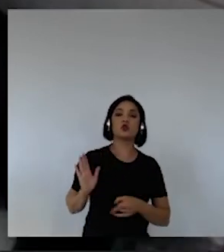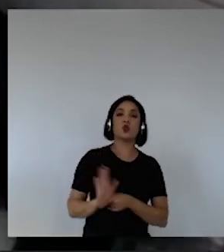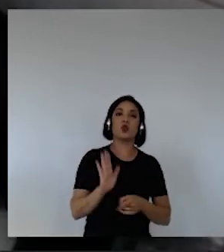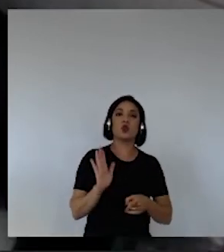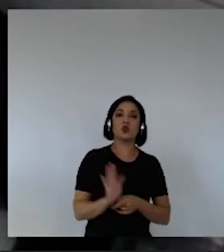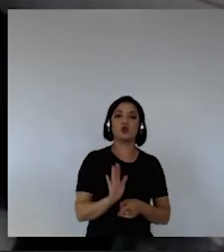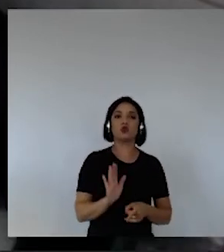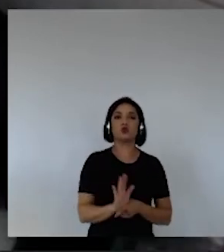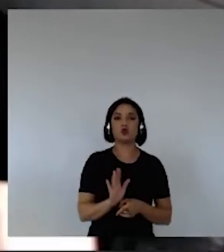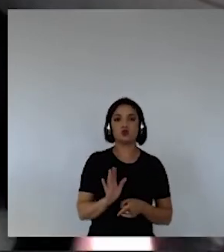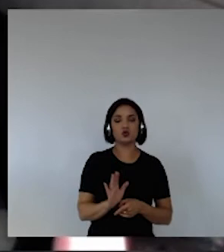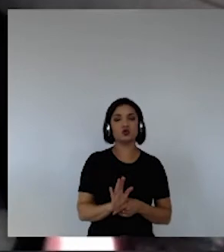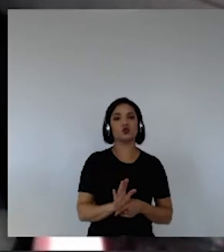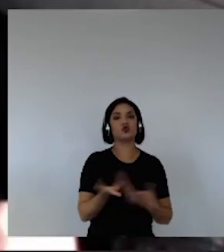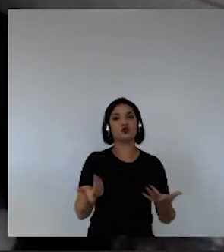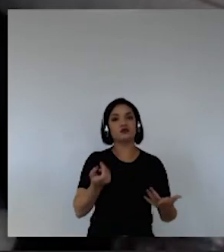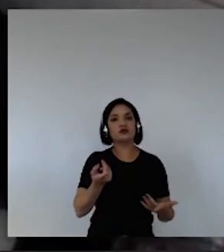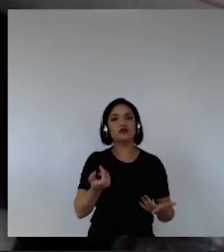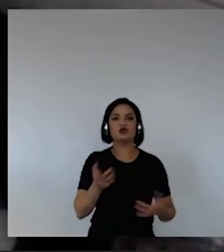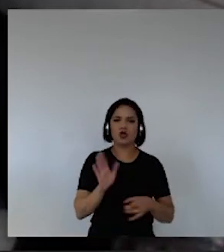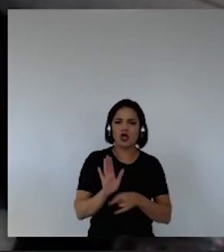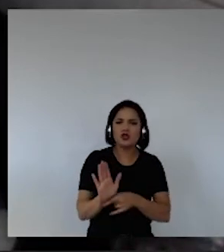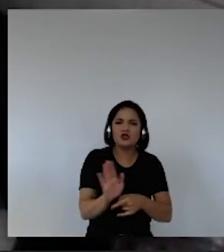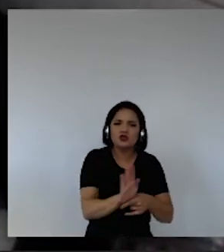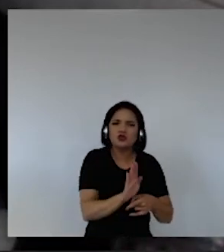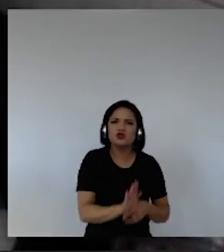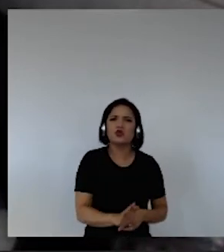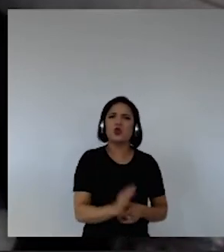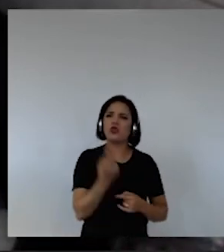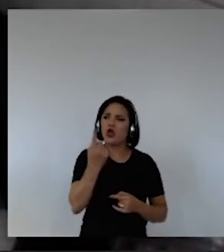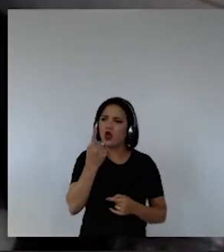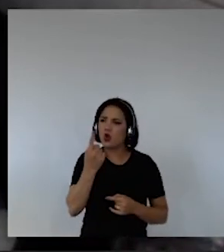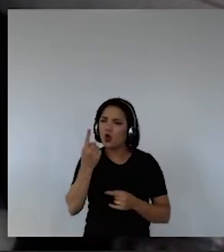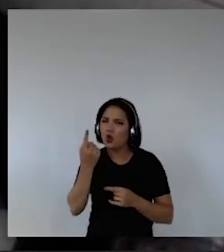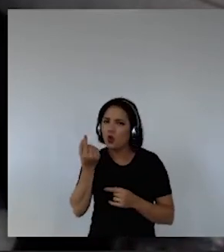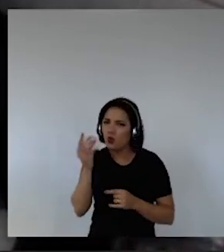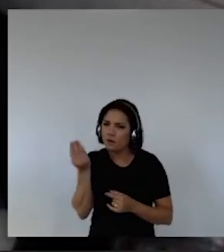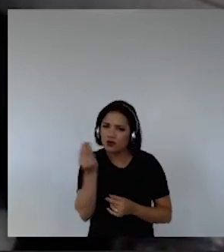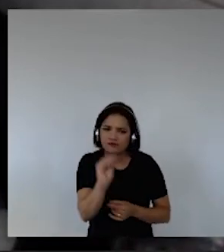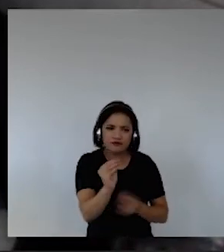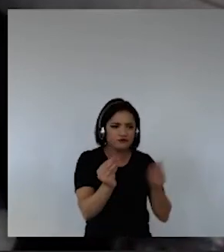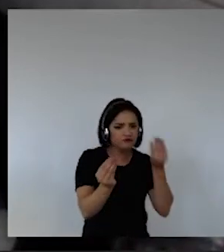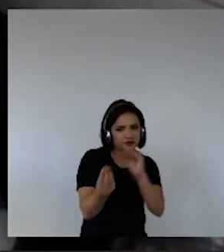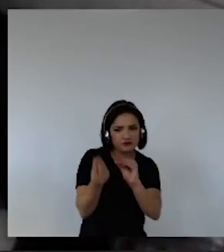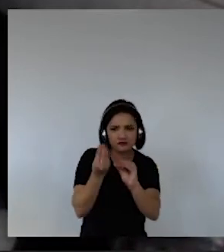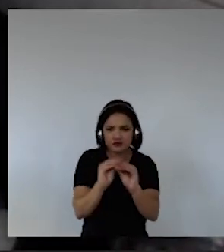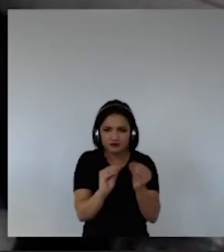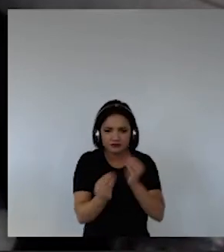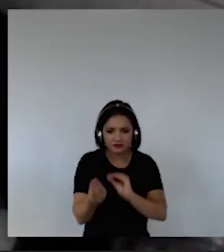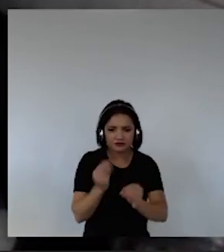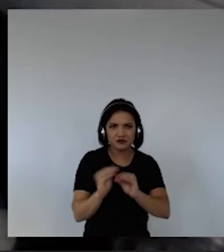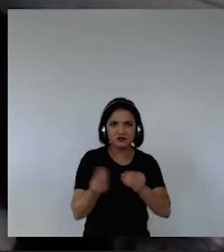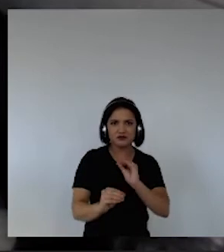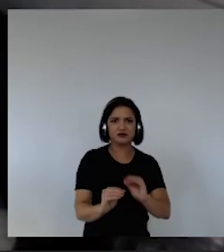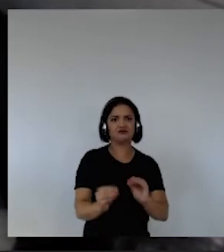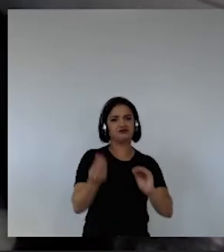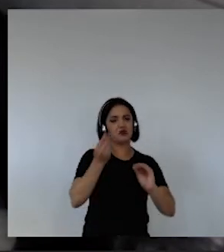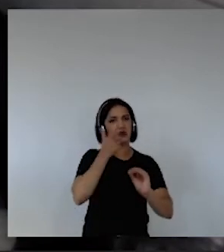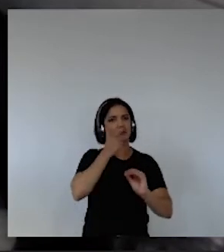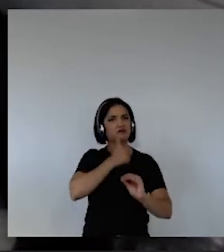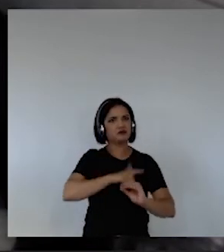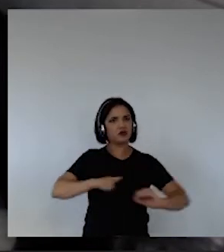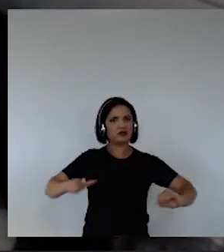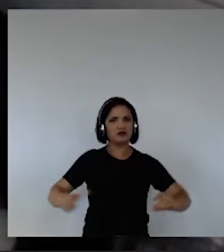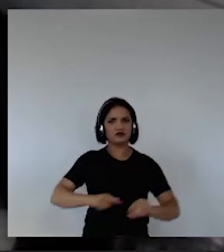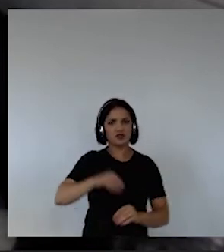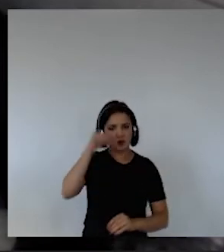A praia, quando se vê aquela areia, ela é feita de pequenos grãos. Cada grãozinho daquele é fundamental. E aí aquela praia linda de